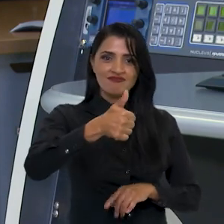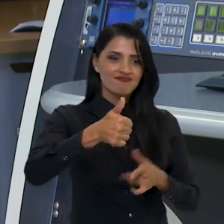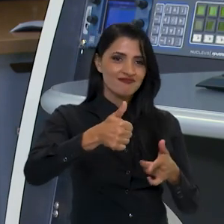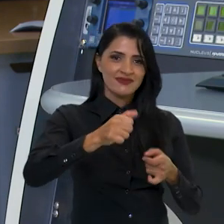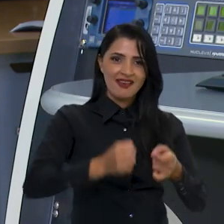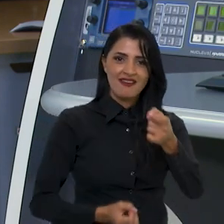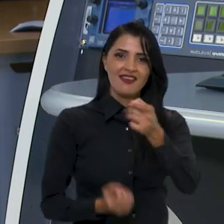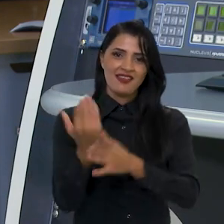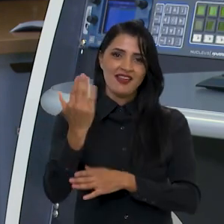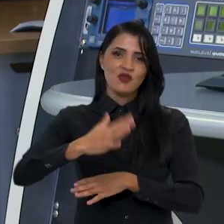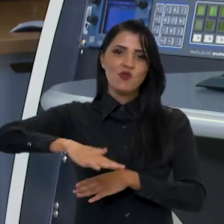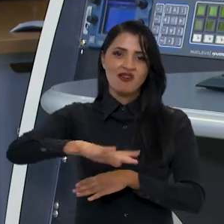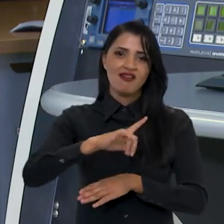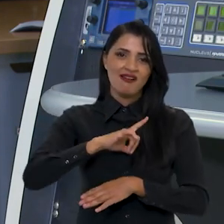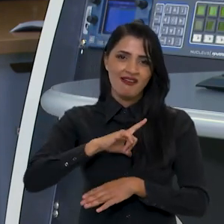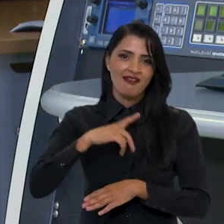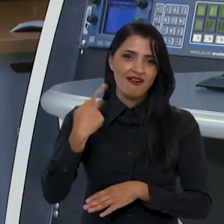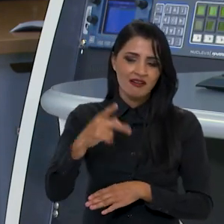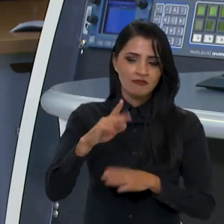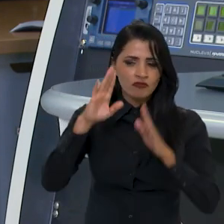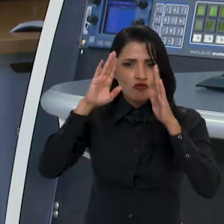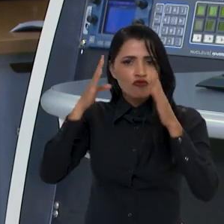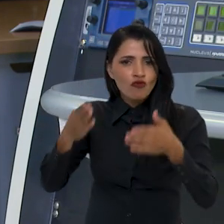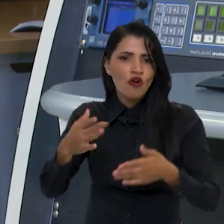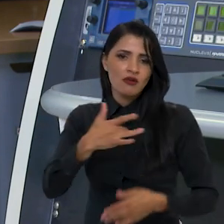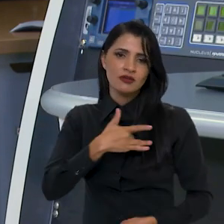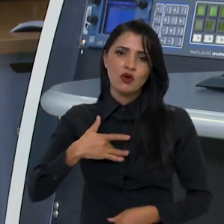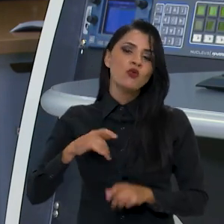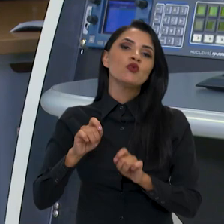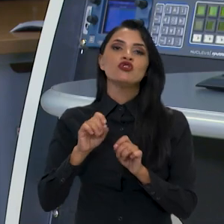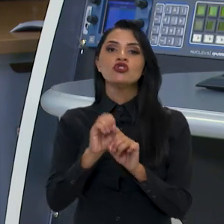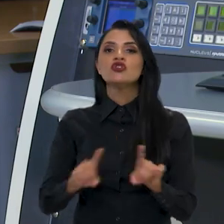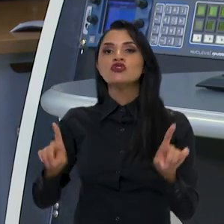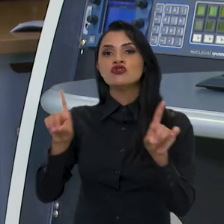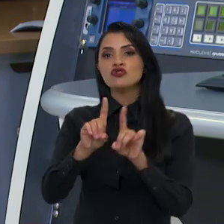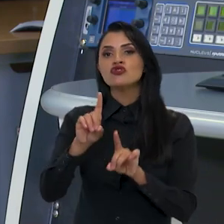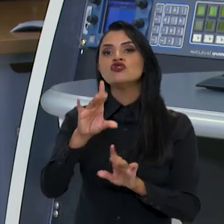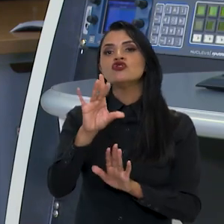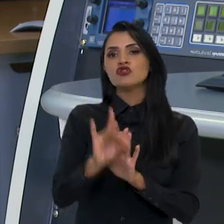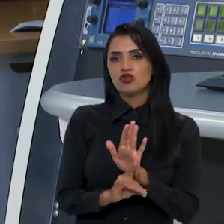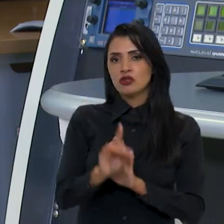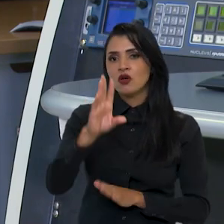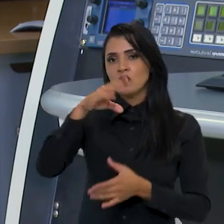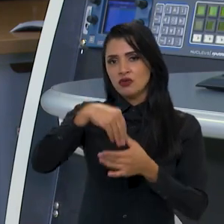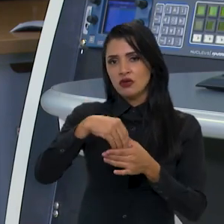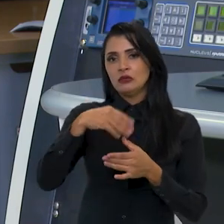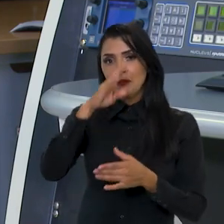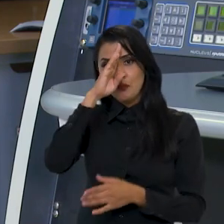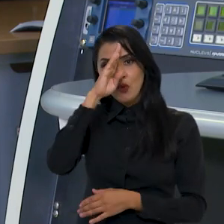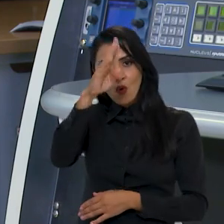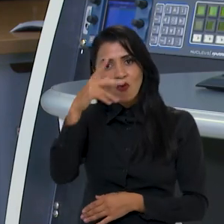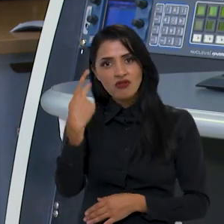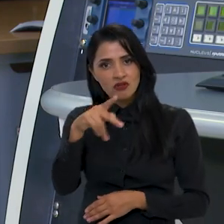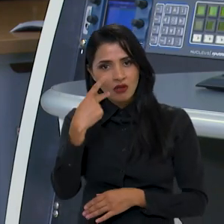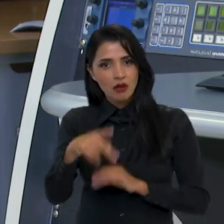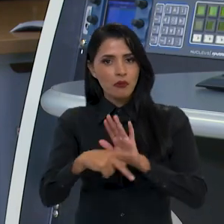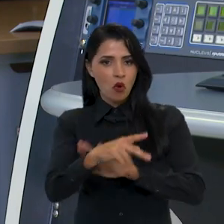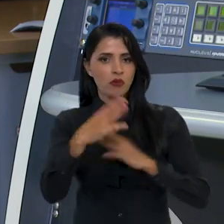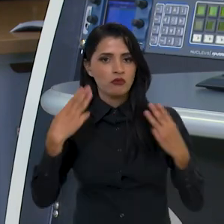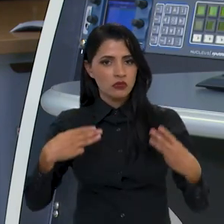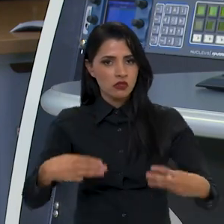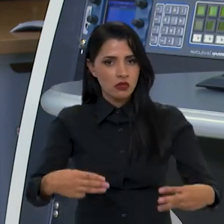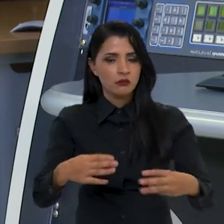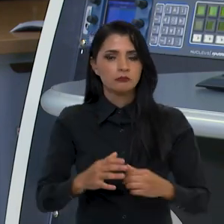sendo pioneiro na criação de uma área dedicada à saúde digital dentro da estrutura prioritária do organograma